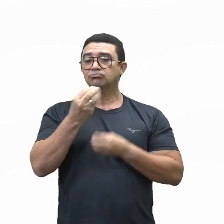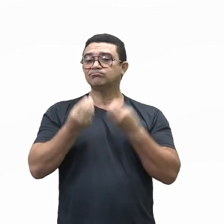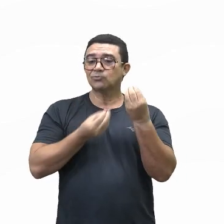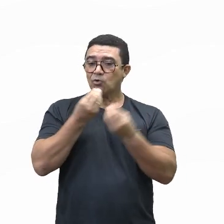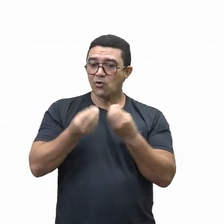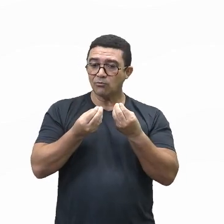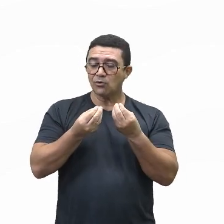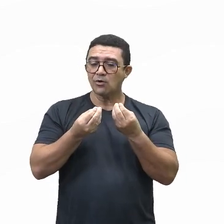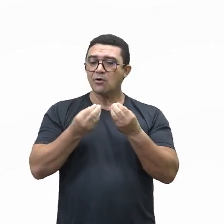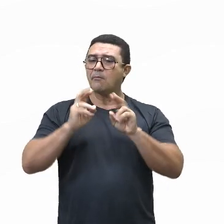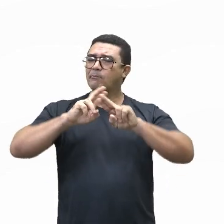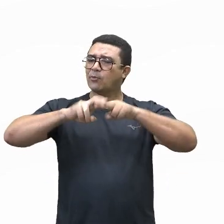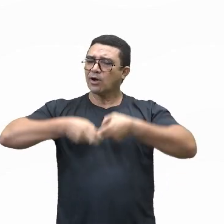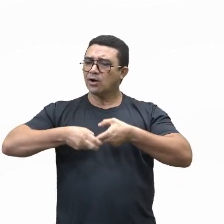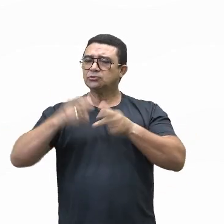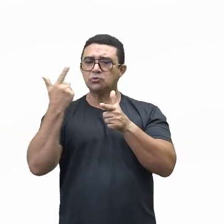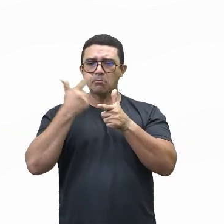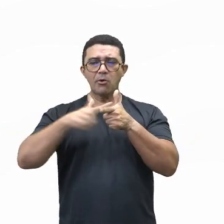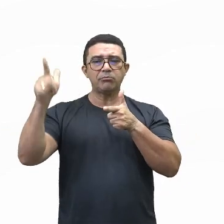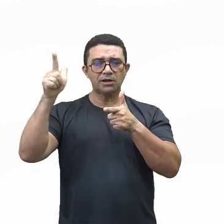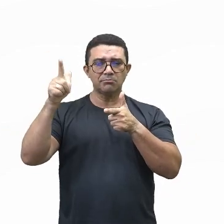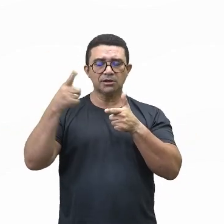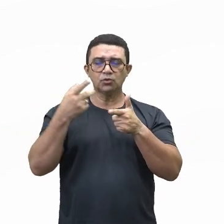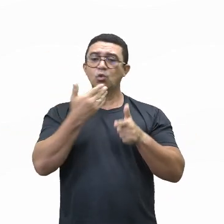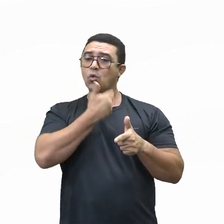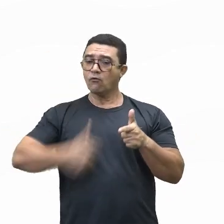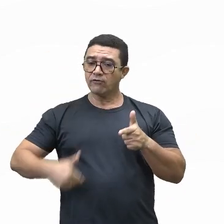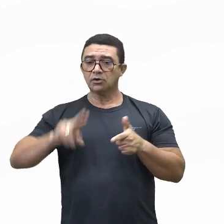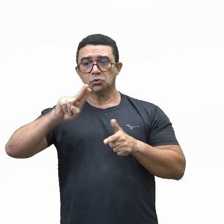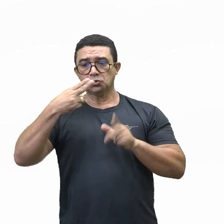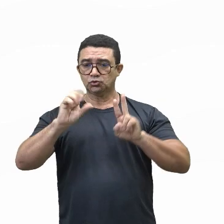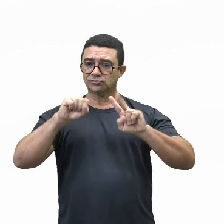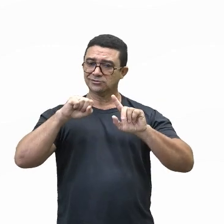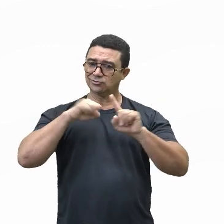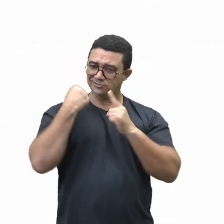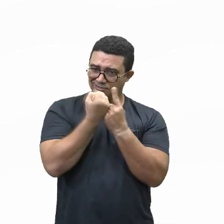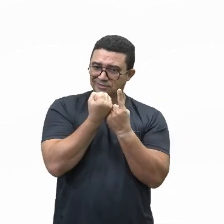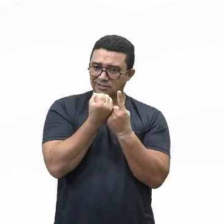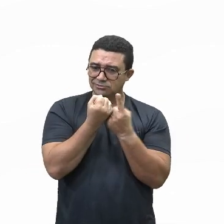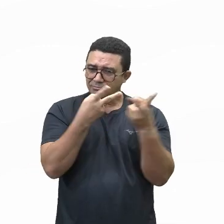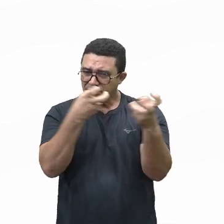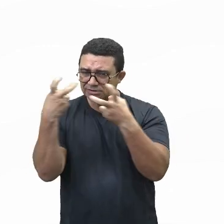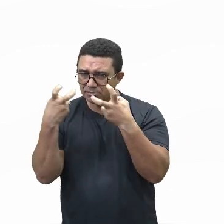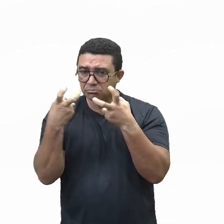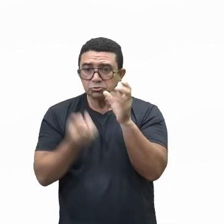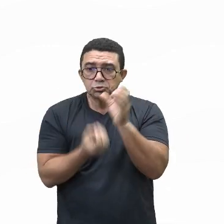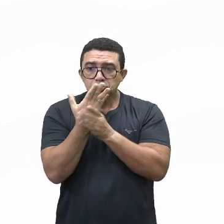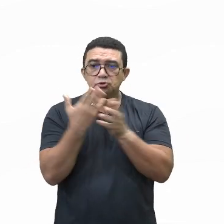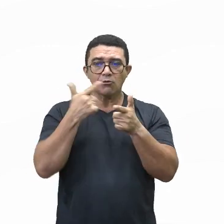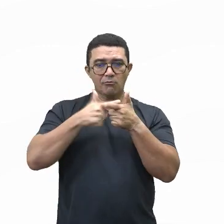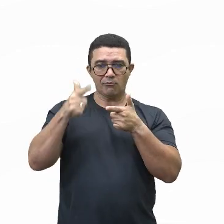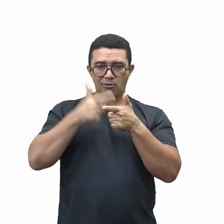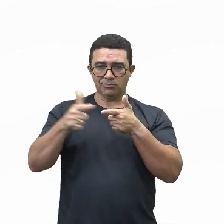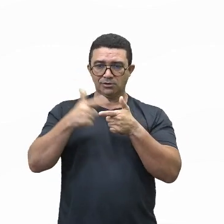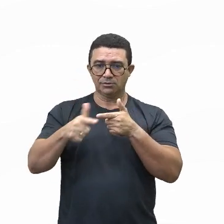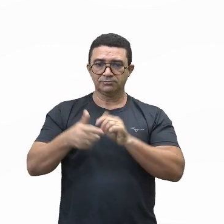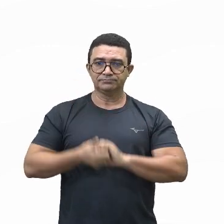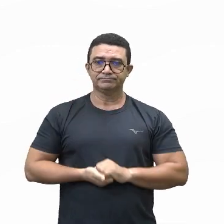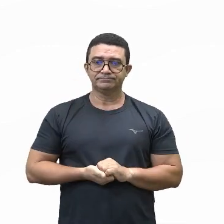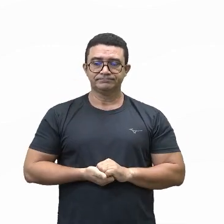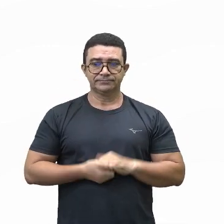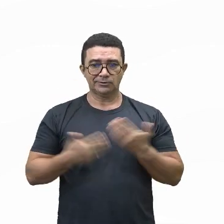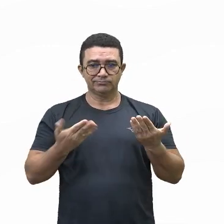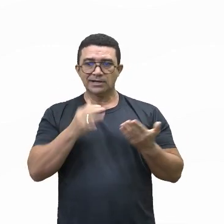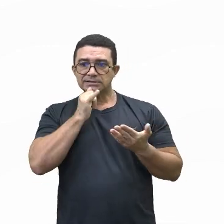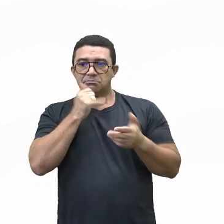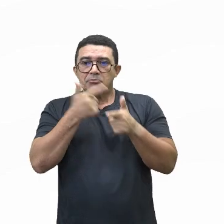problema percebido pelo governo ou pela sociedade civil organizada. Como é que se dá, então, professor, isso? Um problema,